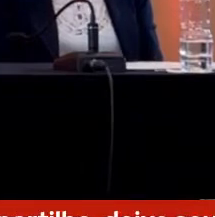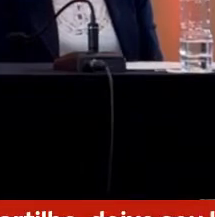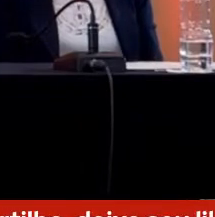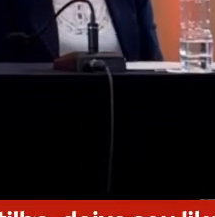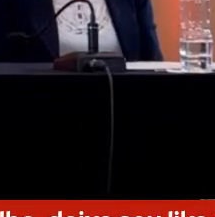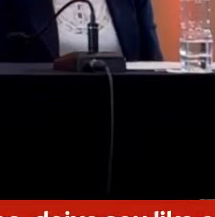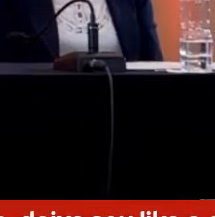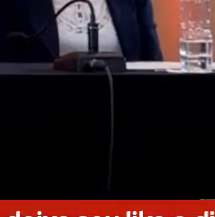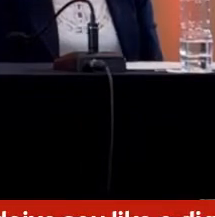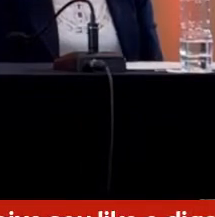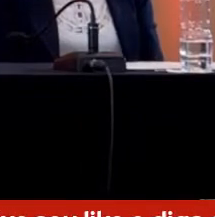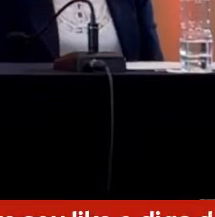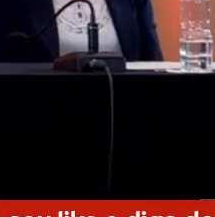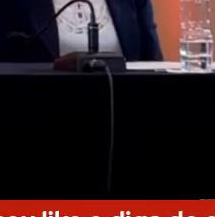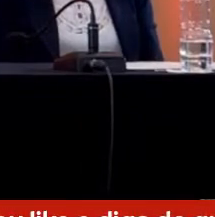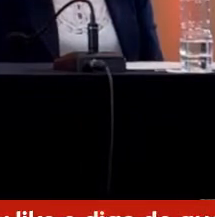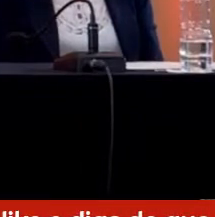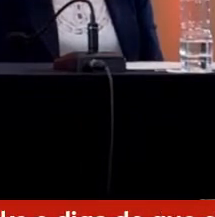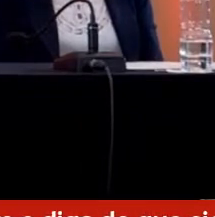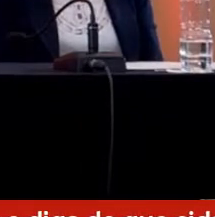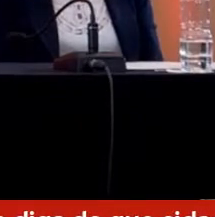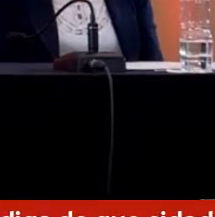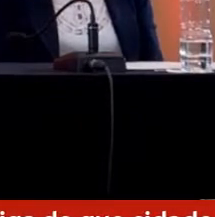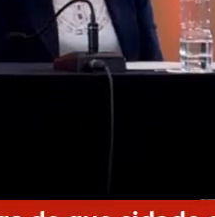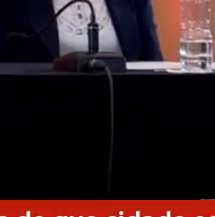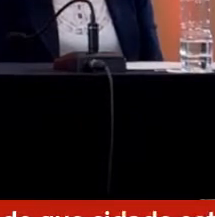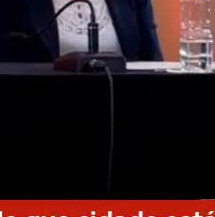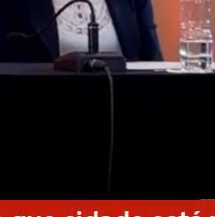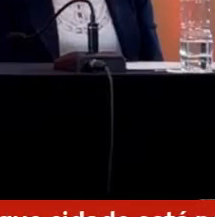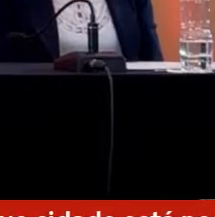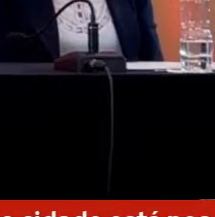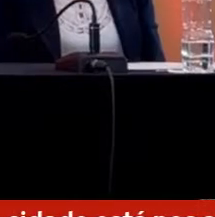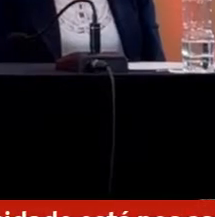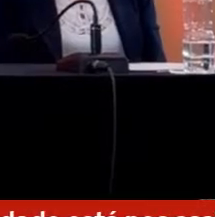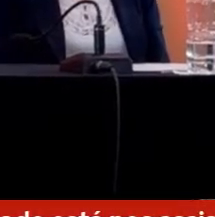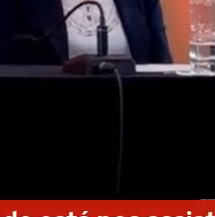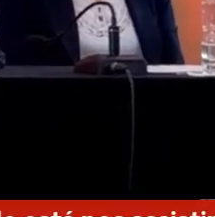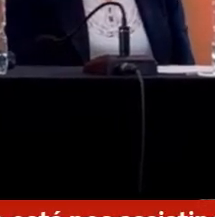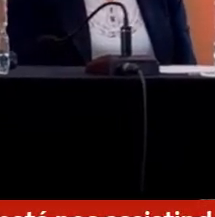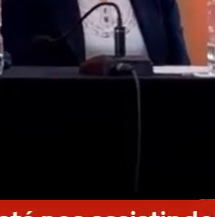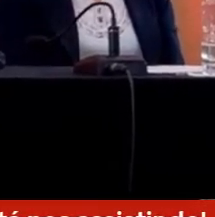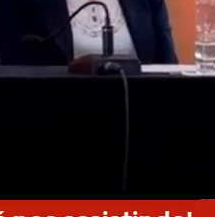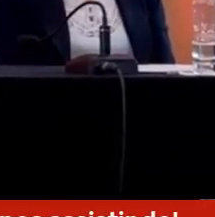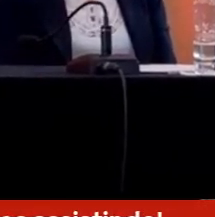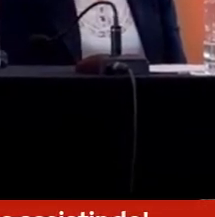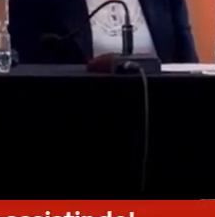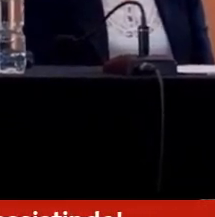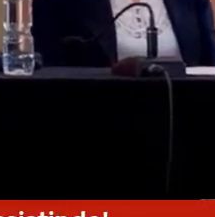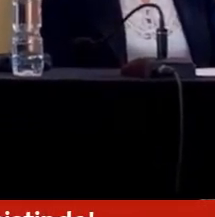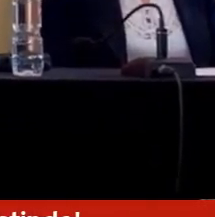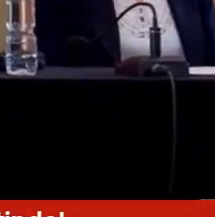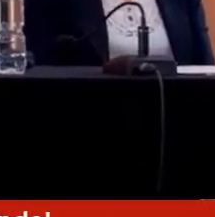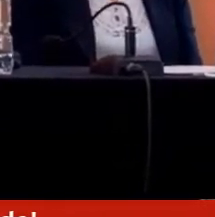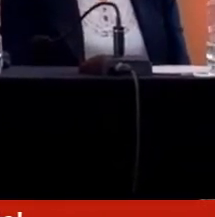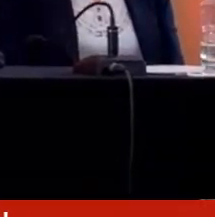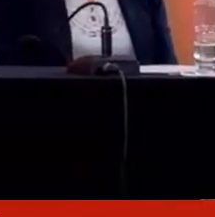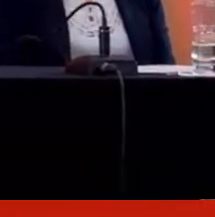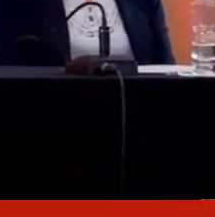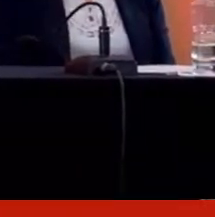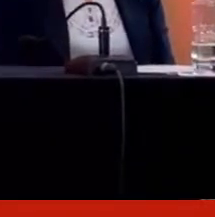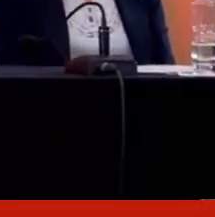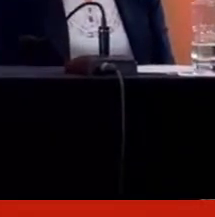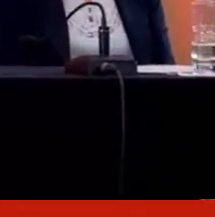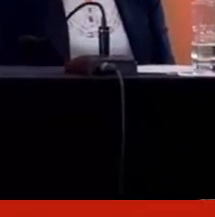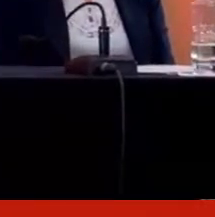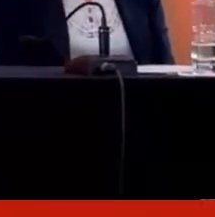retrocesso desse país que eu não imaginava que pudesse acontecer. Confesso a vocês, eu não imaginava